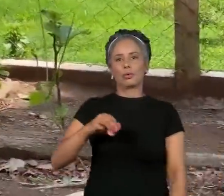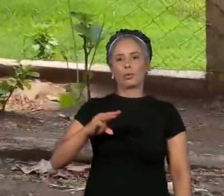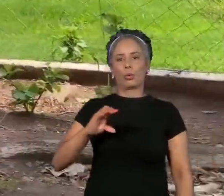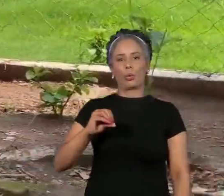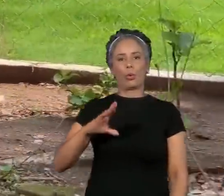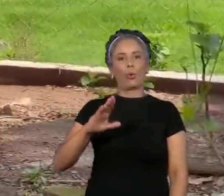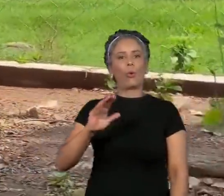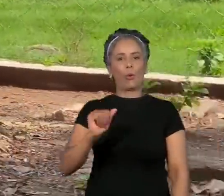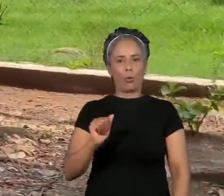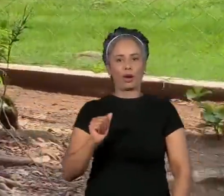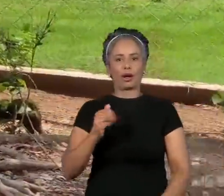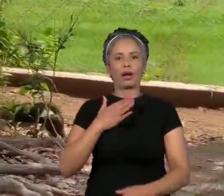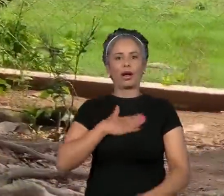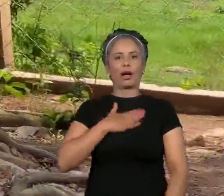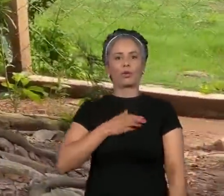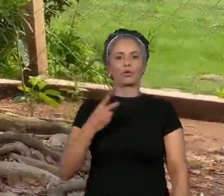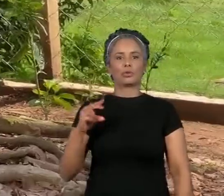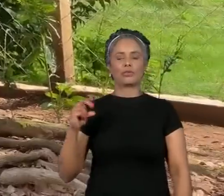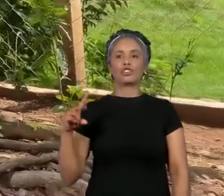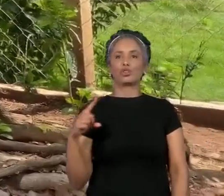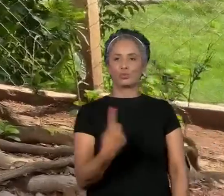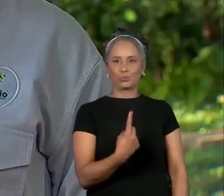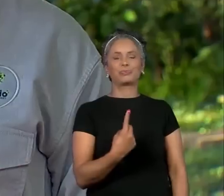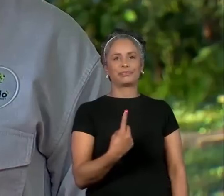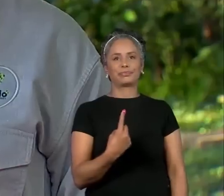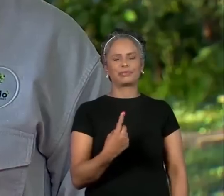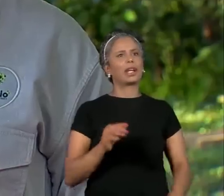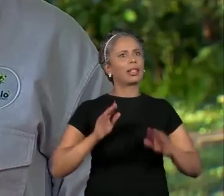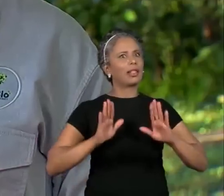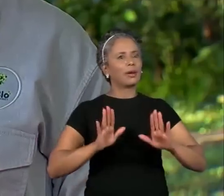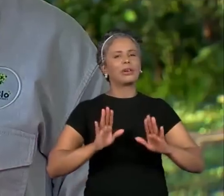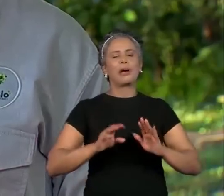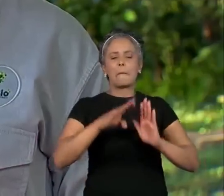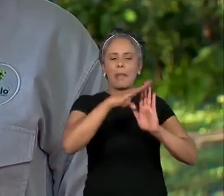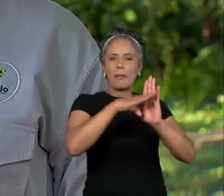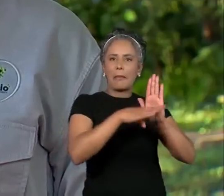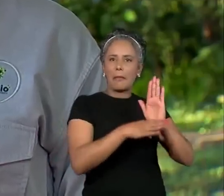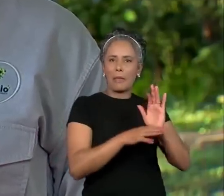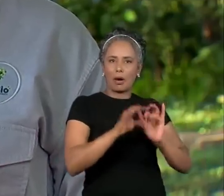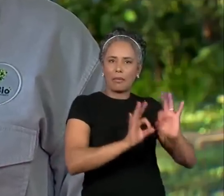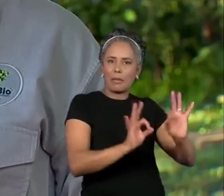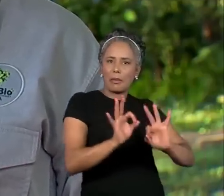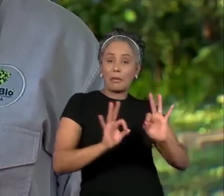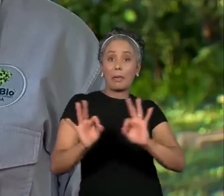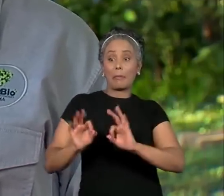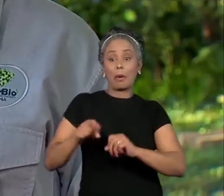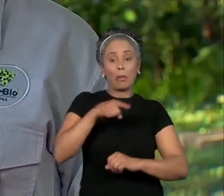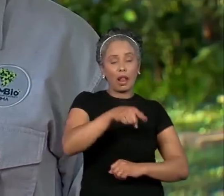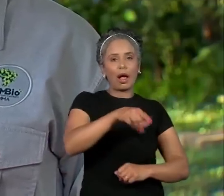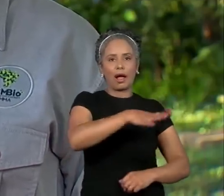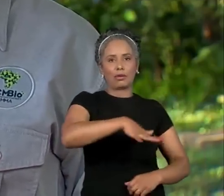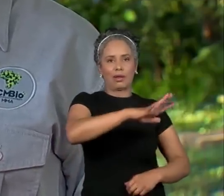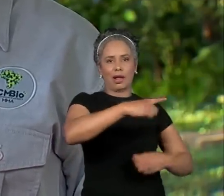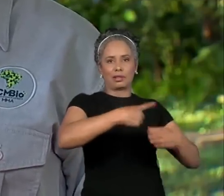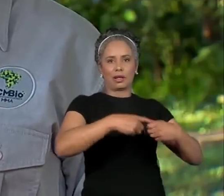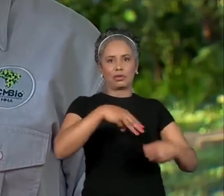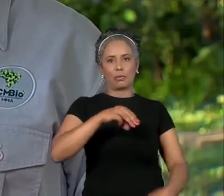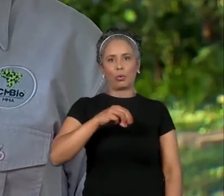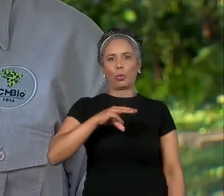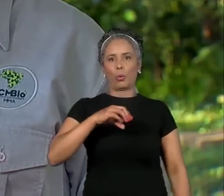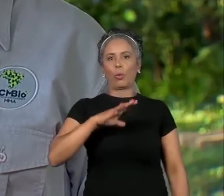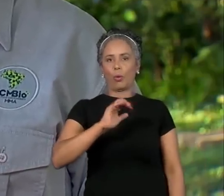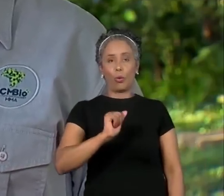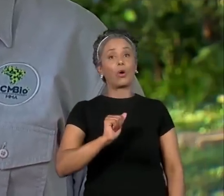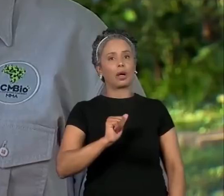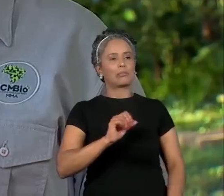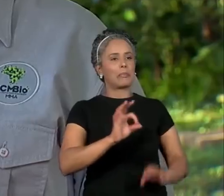de 2021. Como a gente faz um projeto, tem um projeto na região, resolvendo dar um destino, uma história diferente